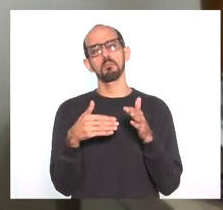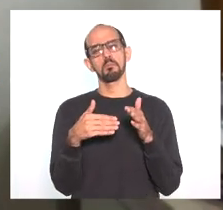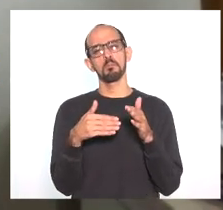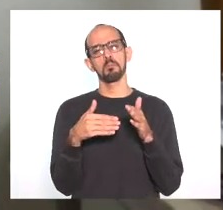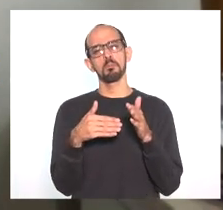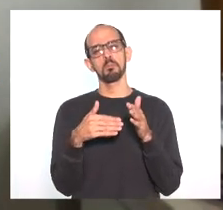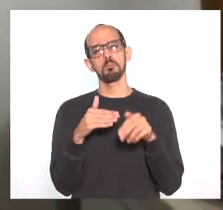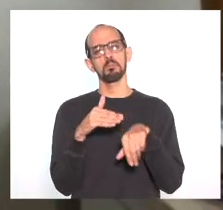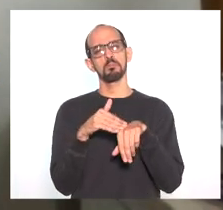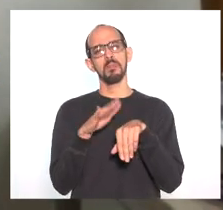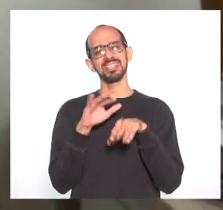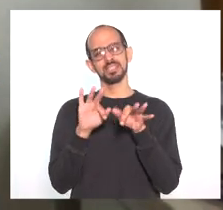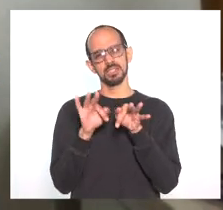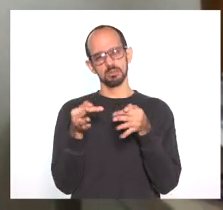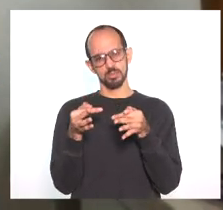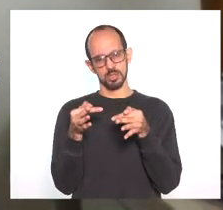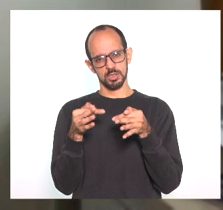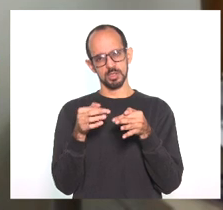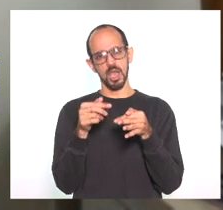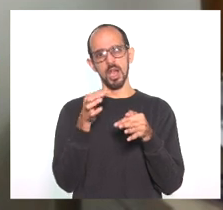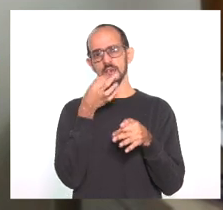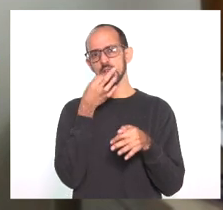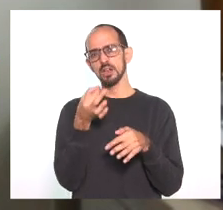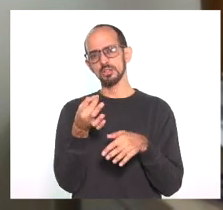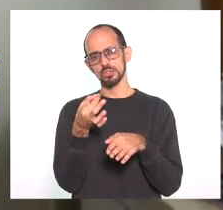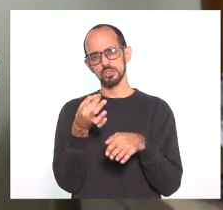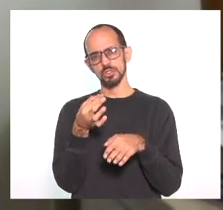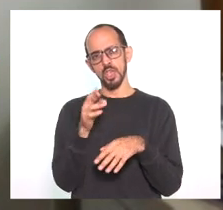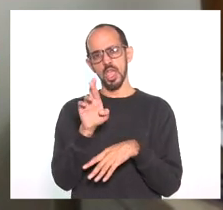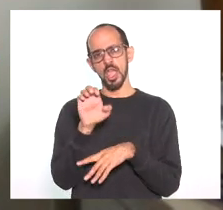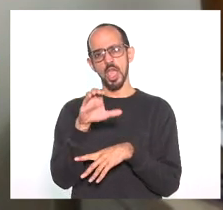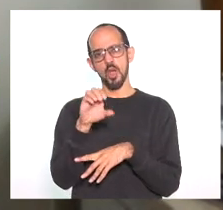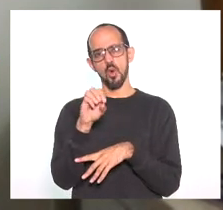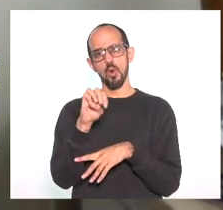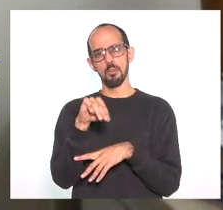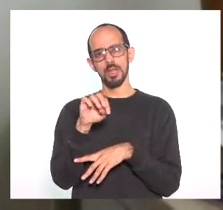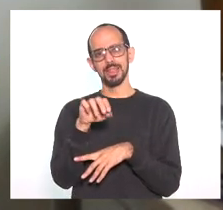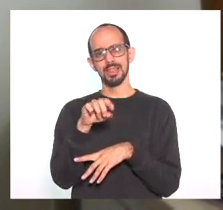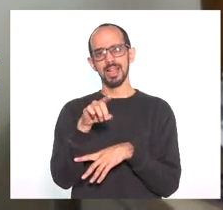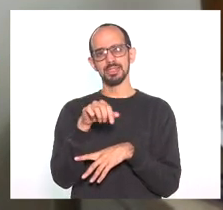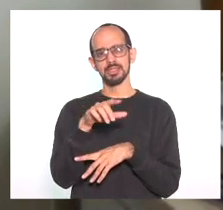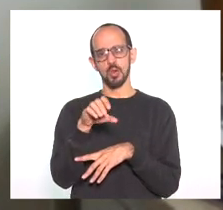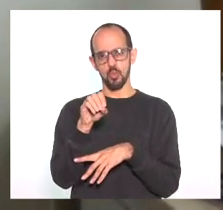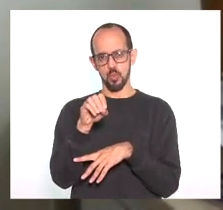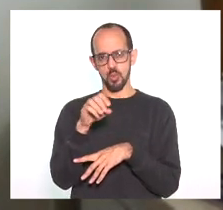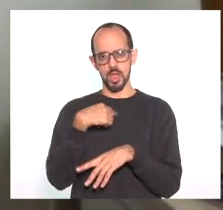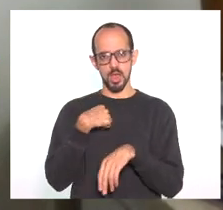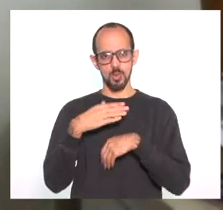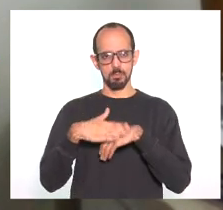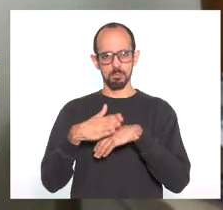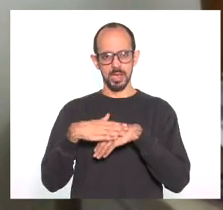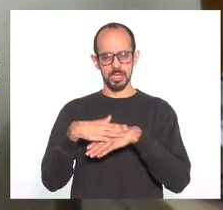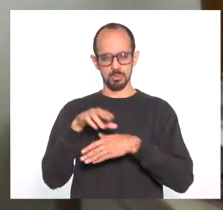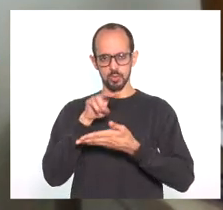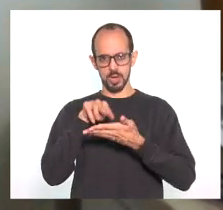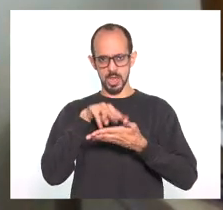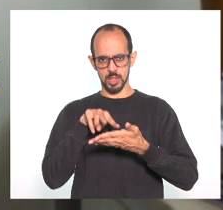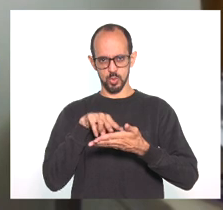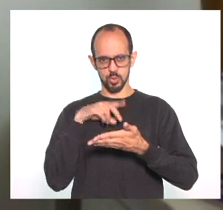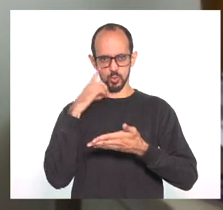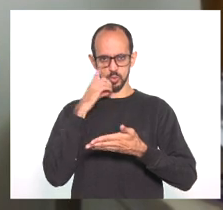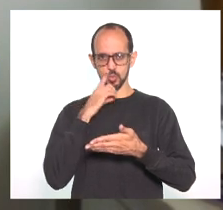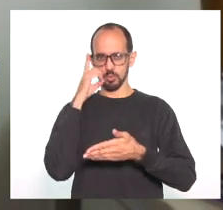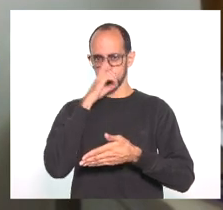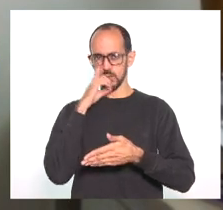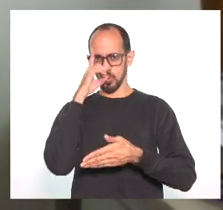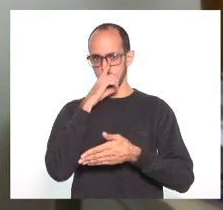o item 4, recomendações. Eu mesmo, lendo domingo, eu mudei a redação